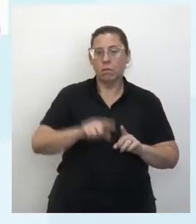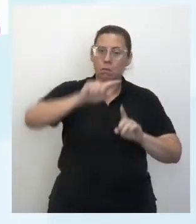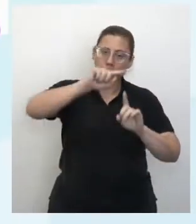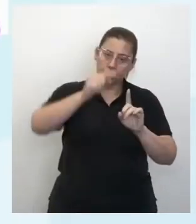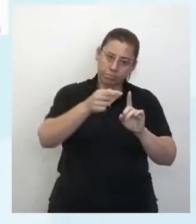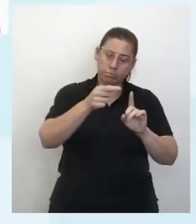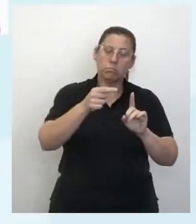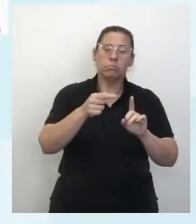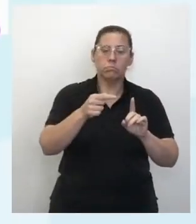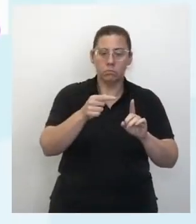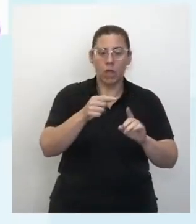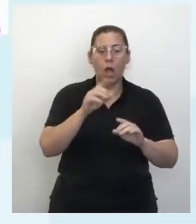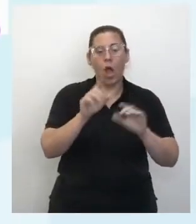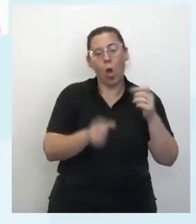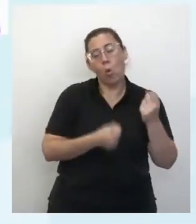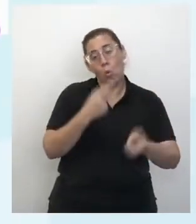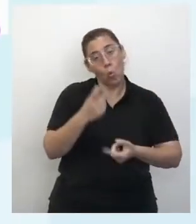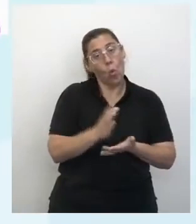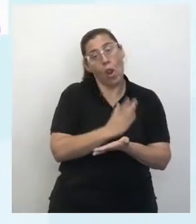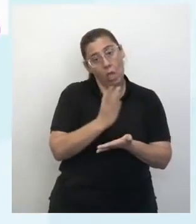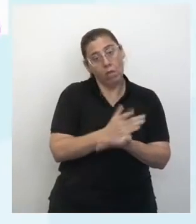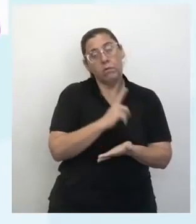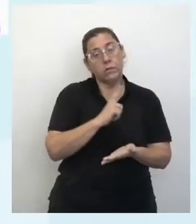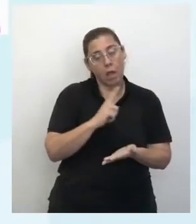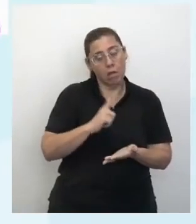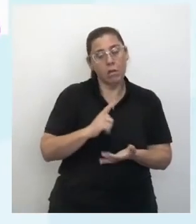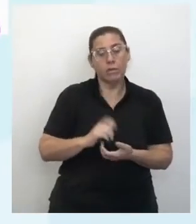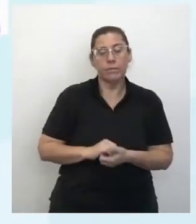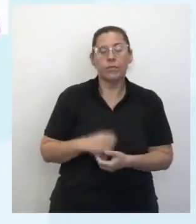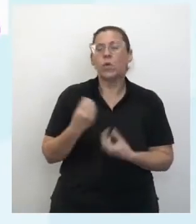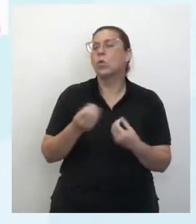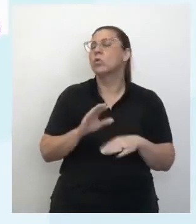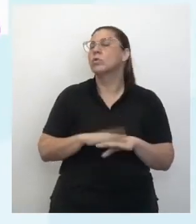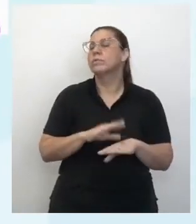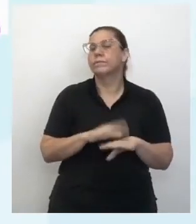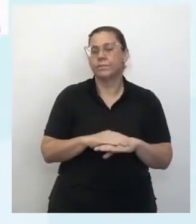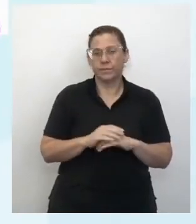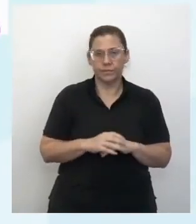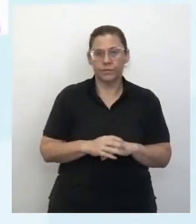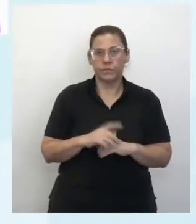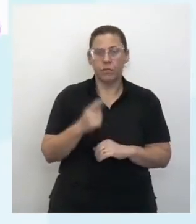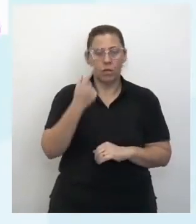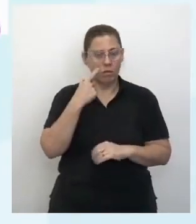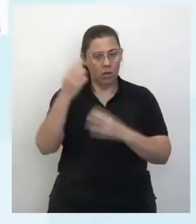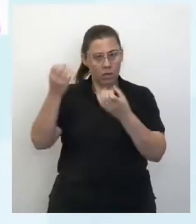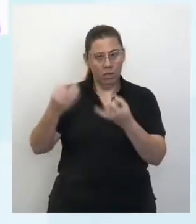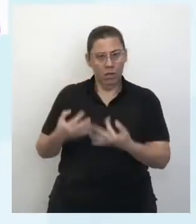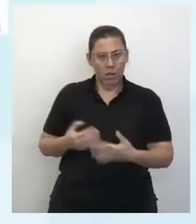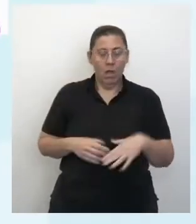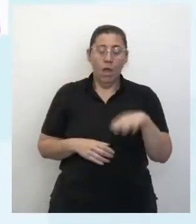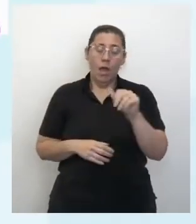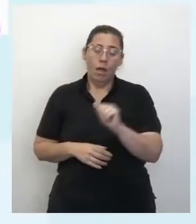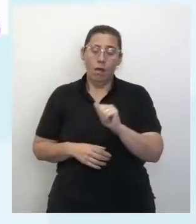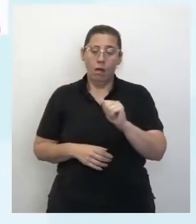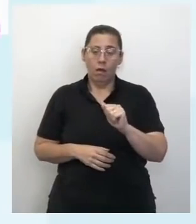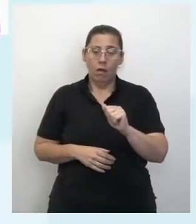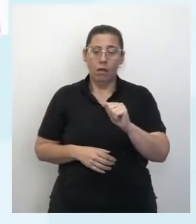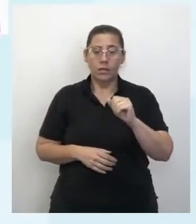bom? Alguns livros têm, outros não. Tá? Então, o que eu estou fazendo? Ó, eu estou dizendo que o